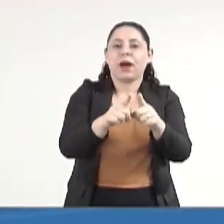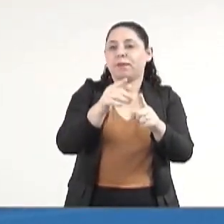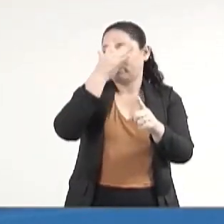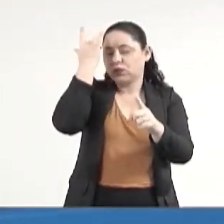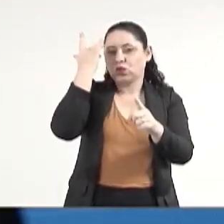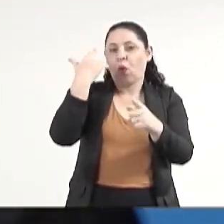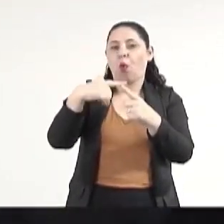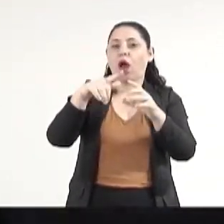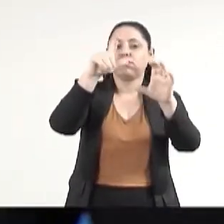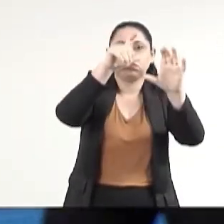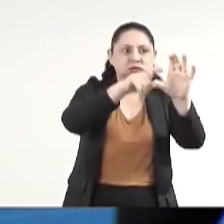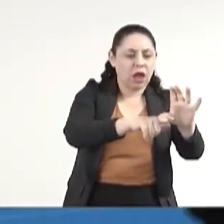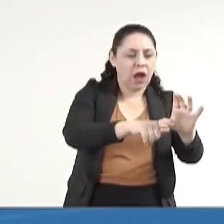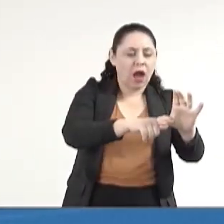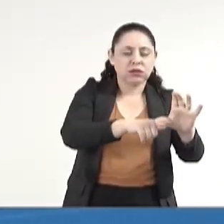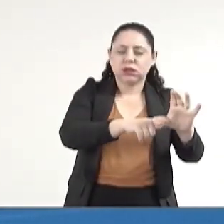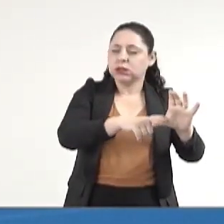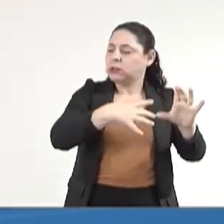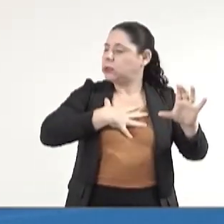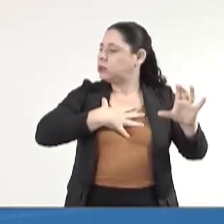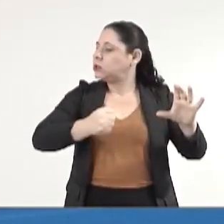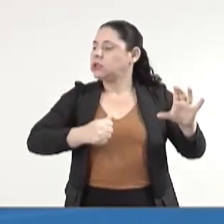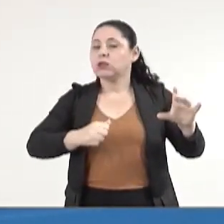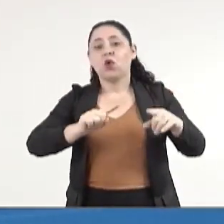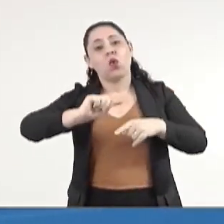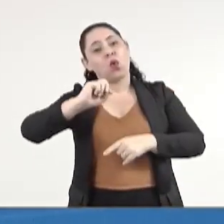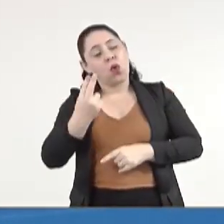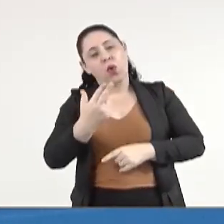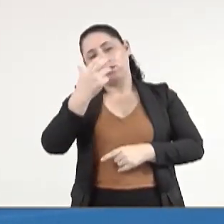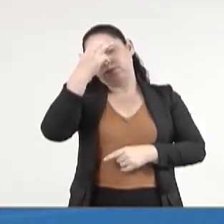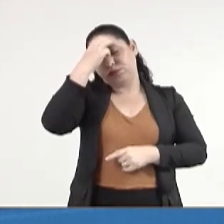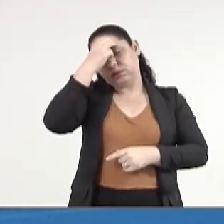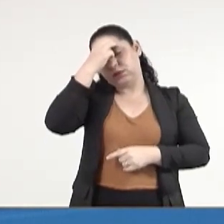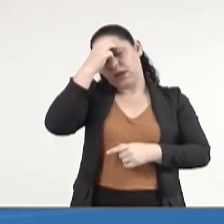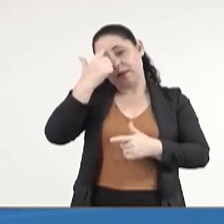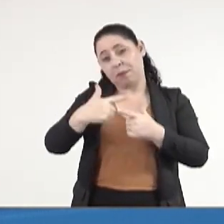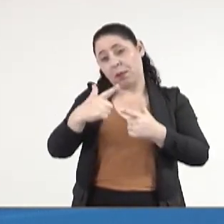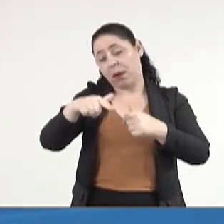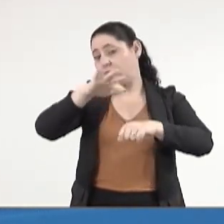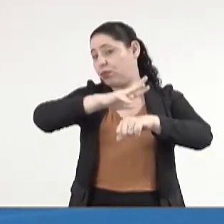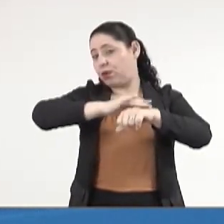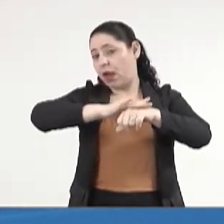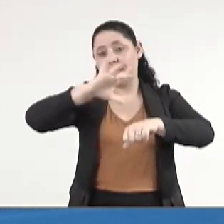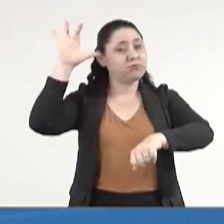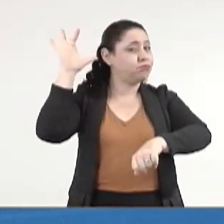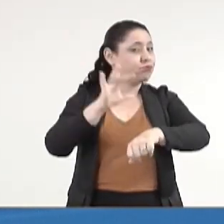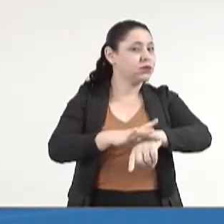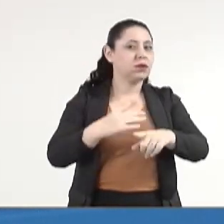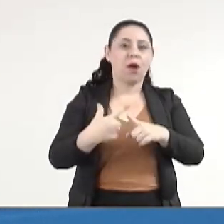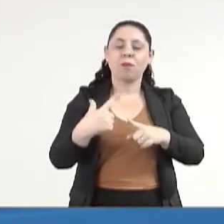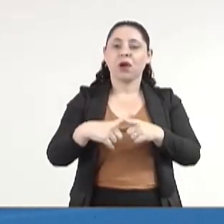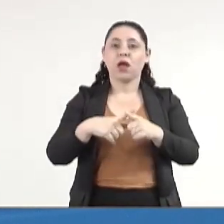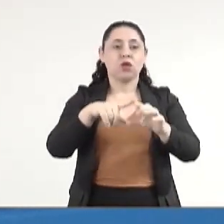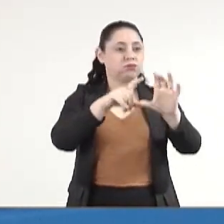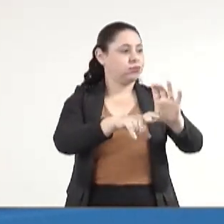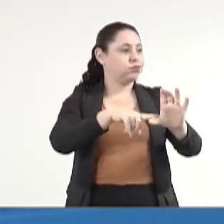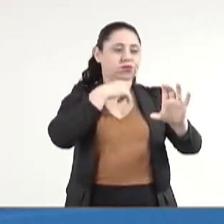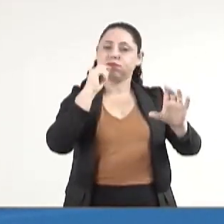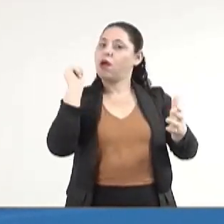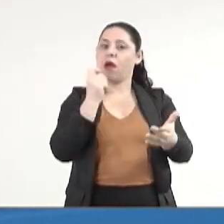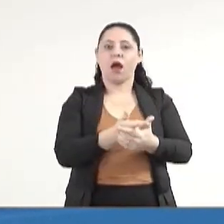adoecimento mental e até mesmo suicídio de pessoas que entraram no ciclo das dívidas